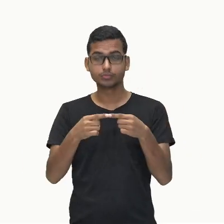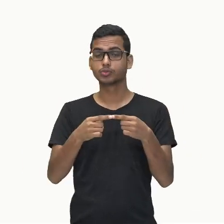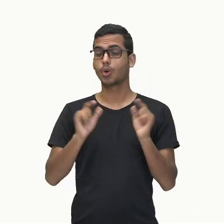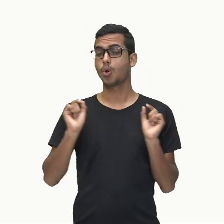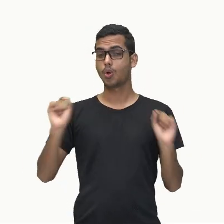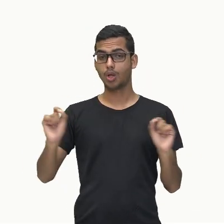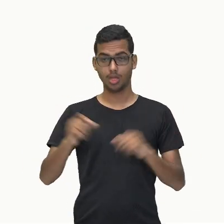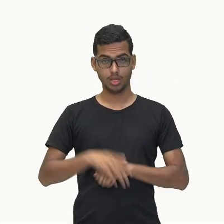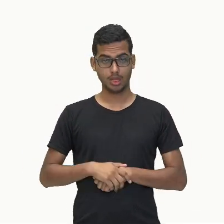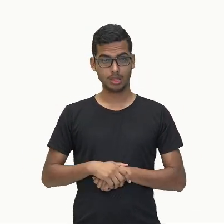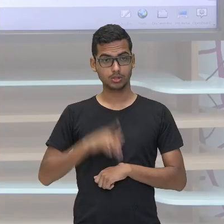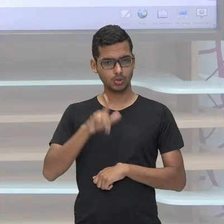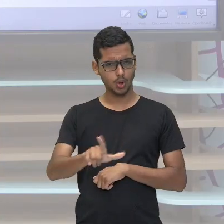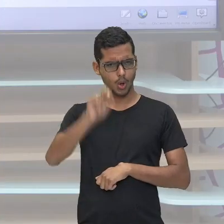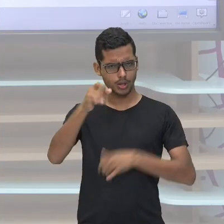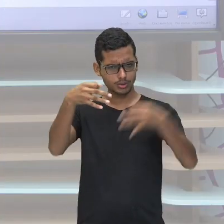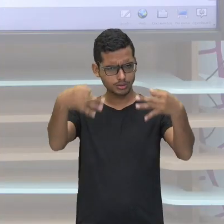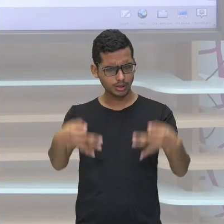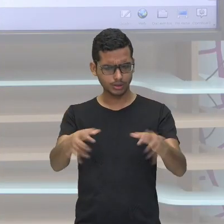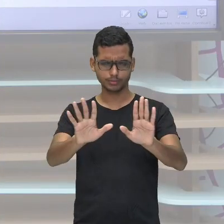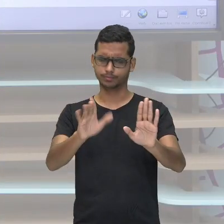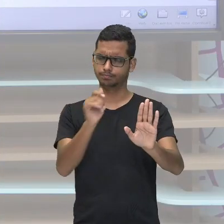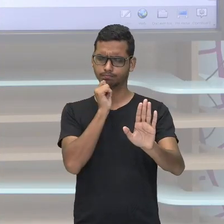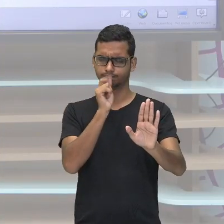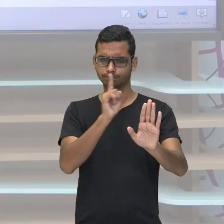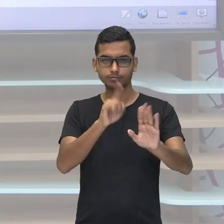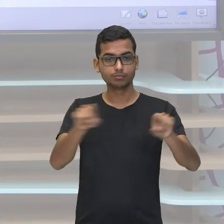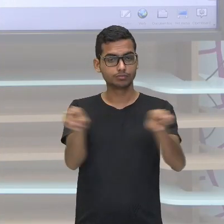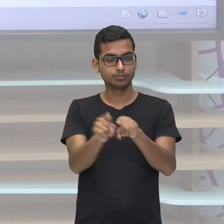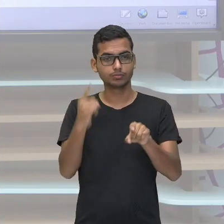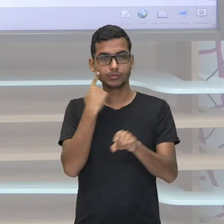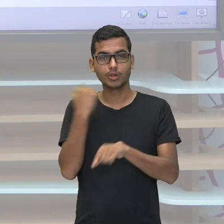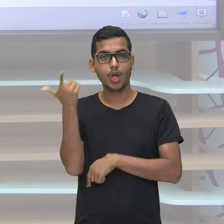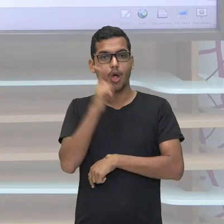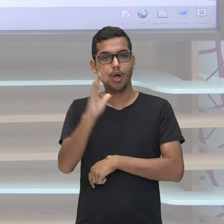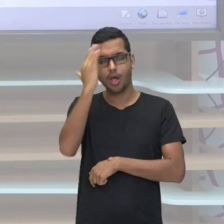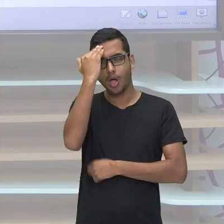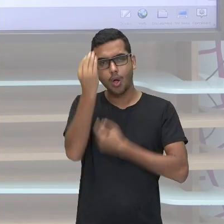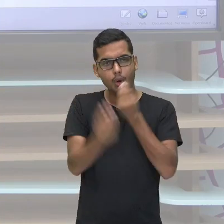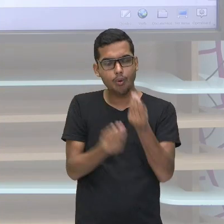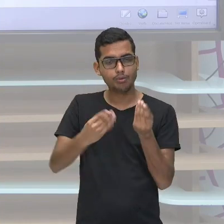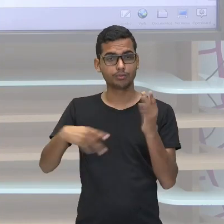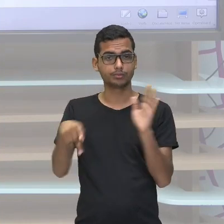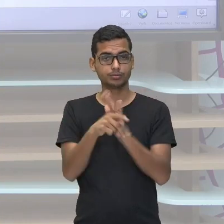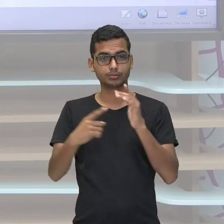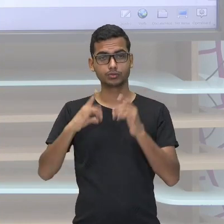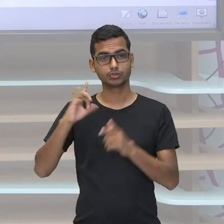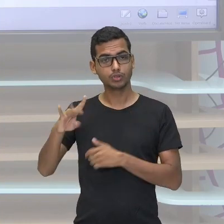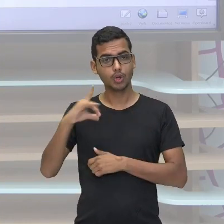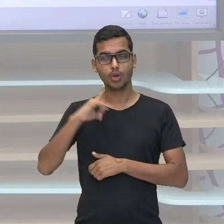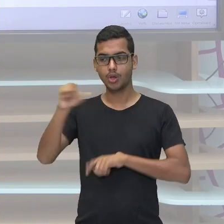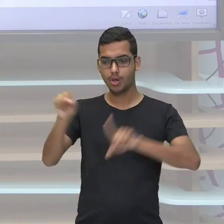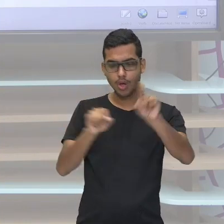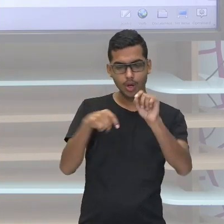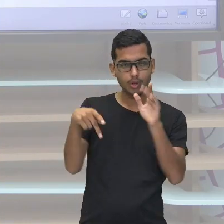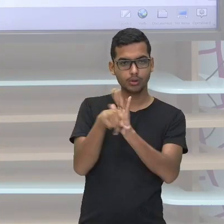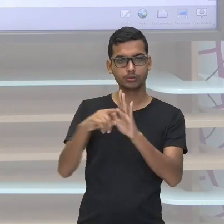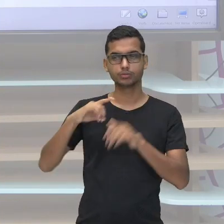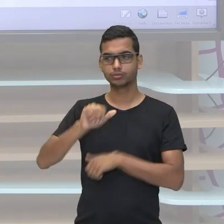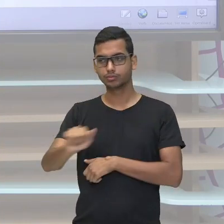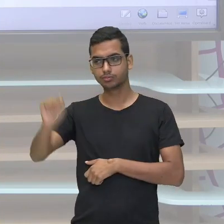foi definida. Isso é só para vocês entenderem o que é uma relação, que a gente pegou os elementos ali do conjunto A